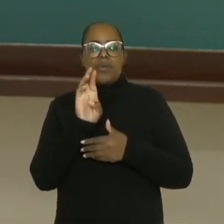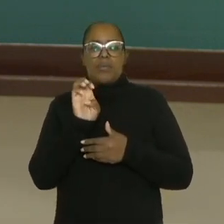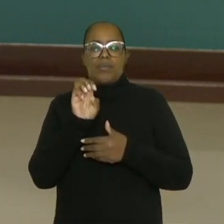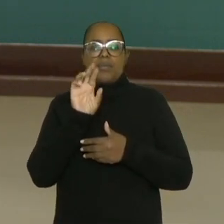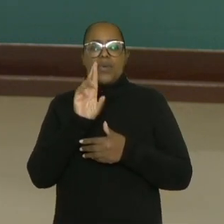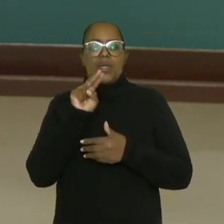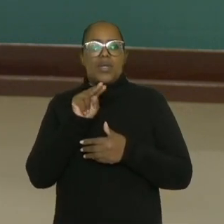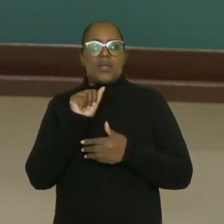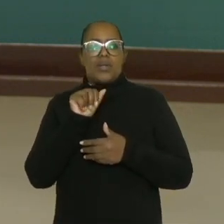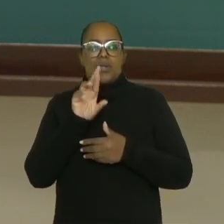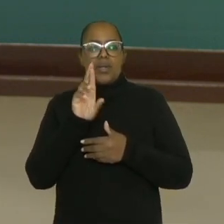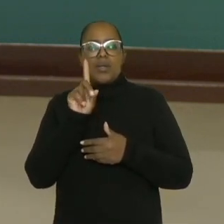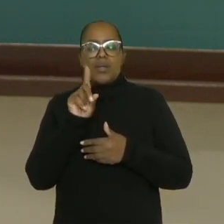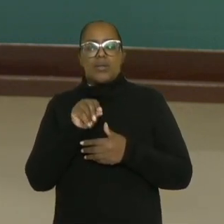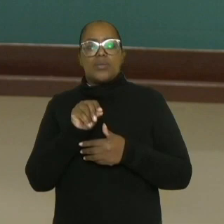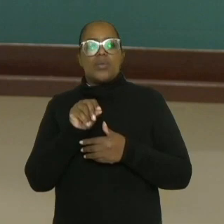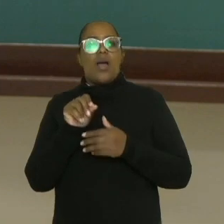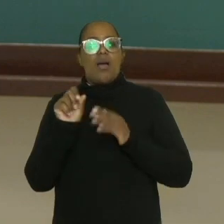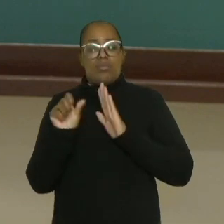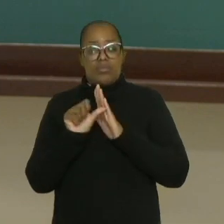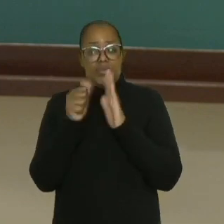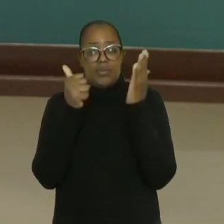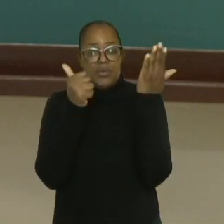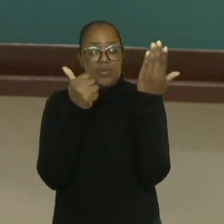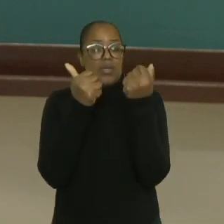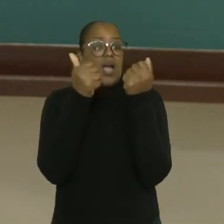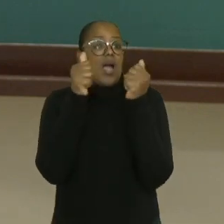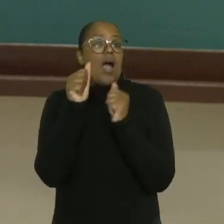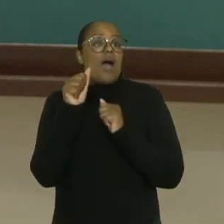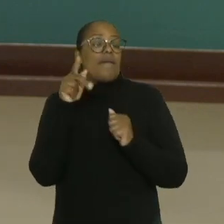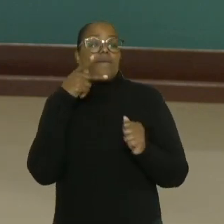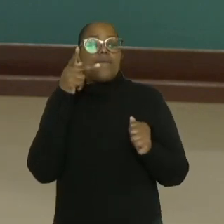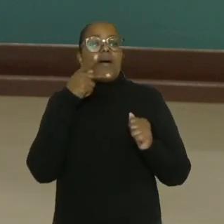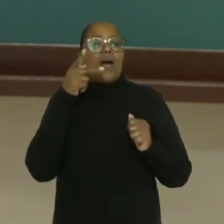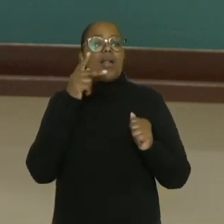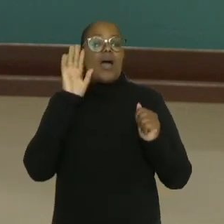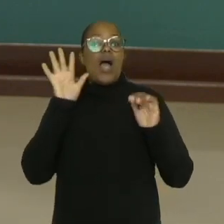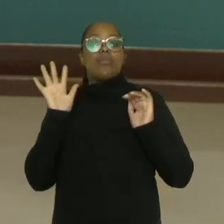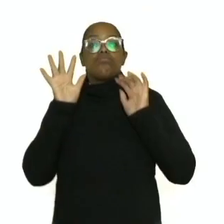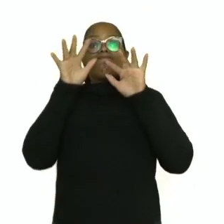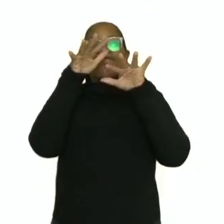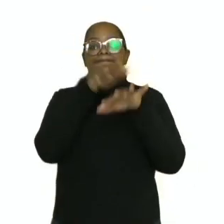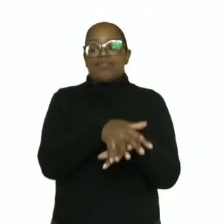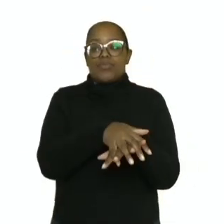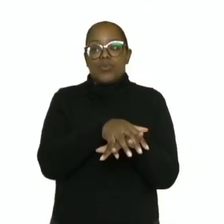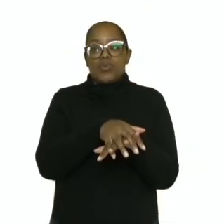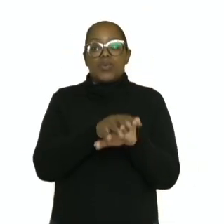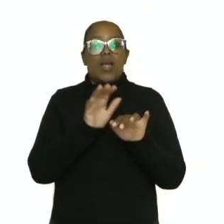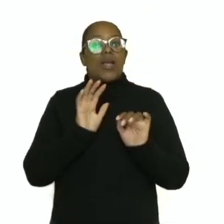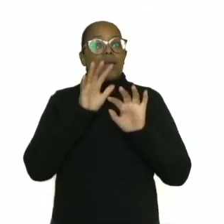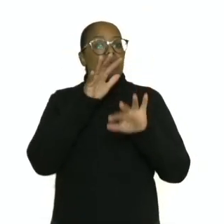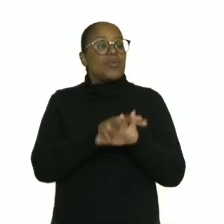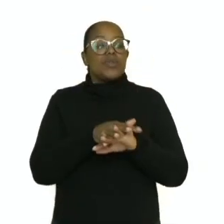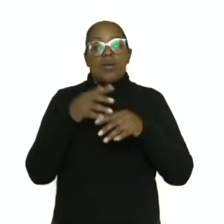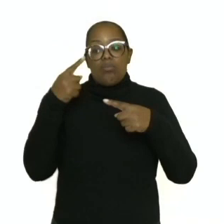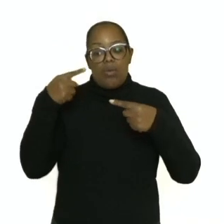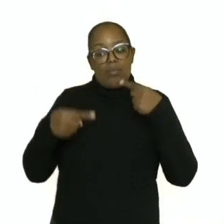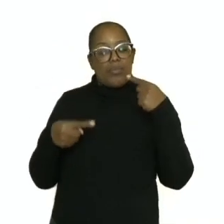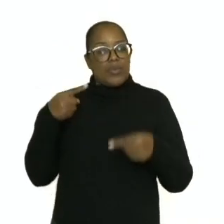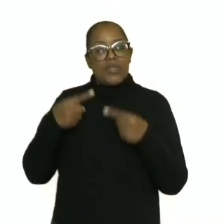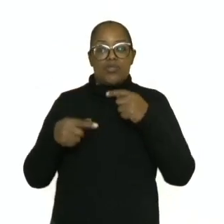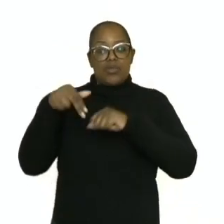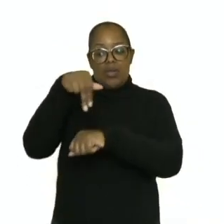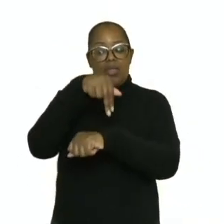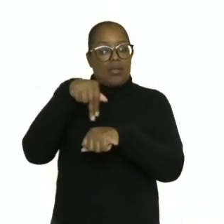Sorge. Primeiro, a noção de cidadania diz respeito à inclusão ou exclusão numa comunidade política, a